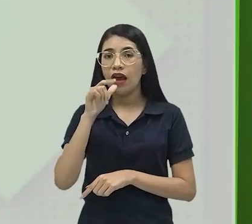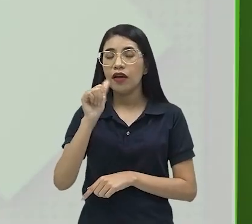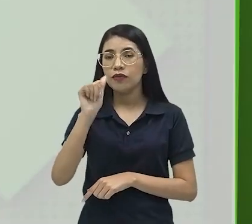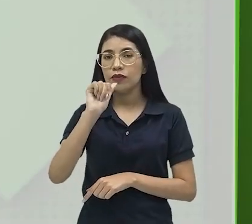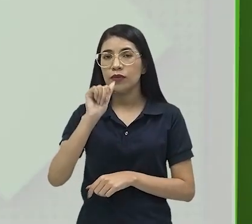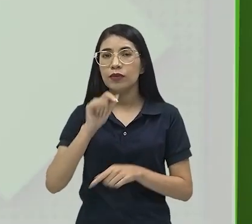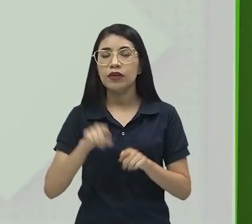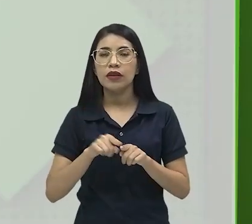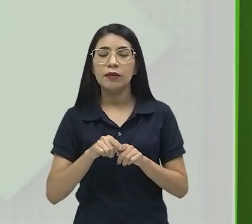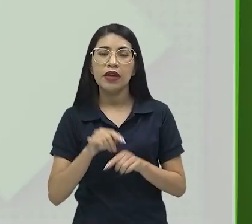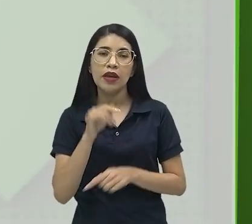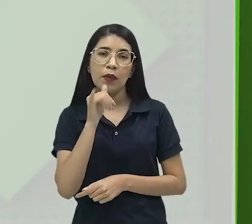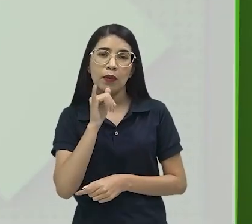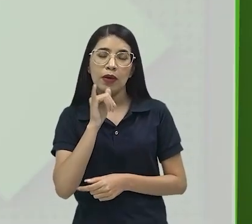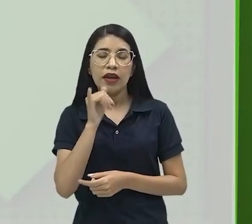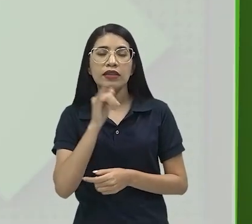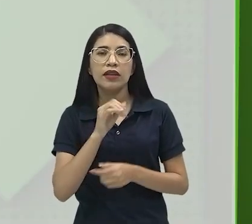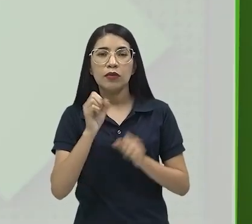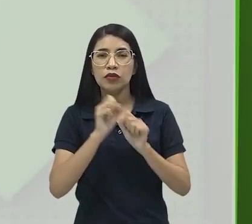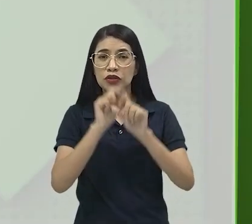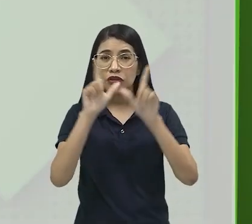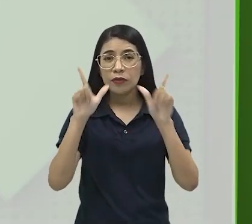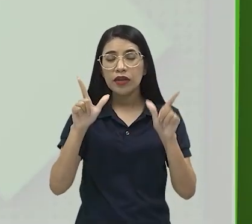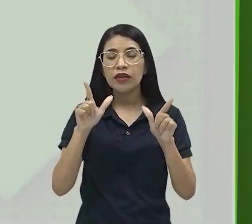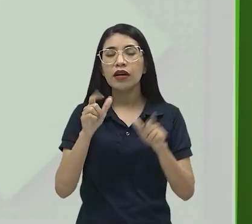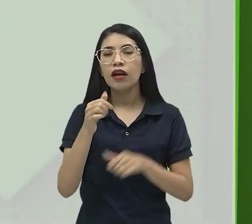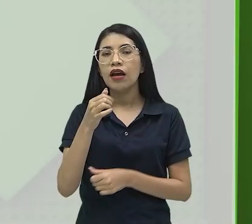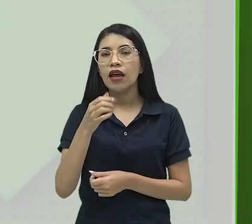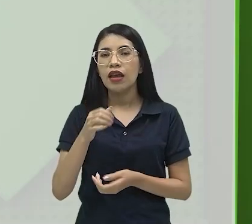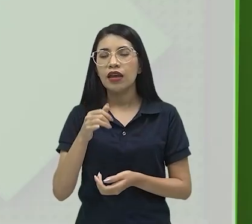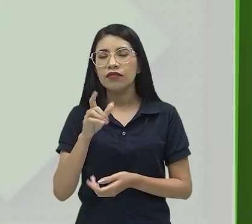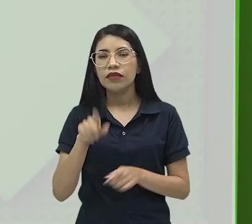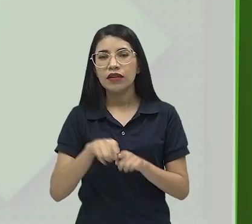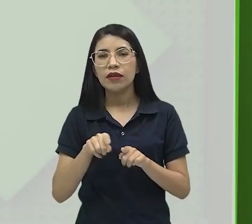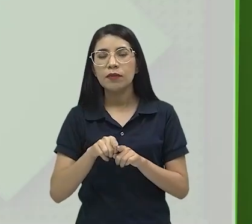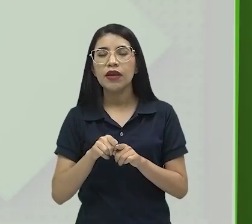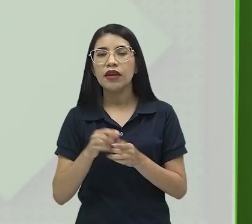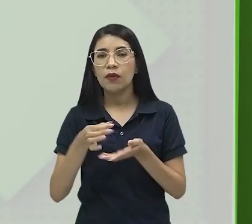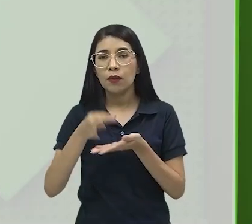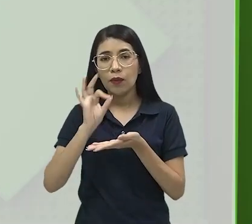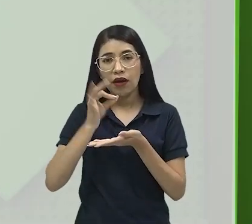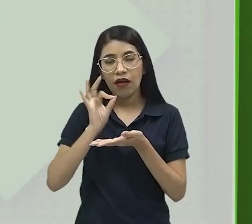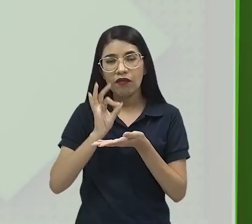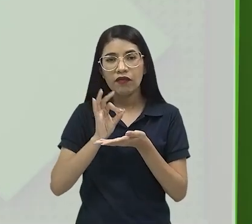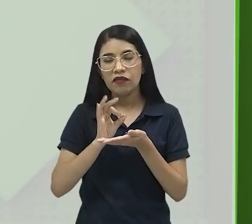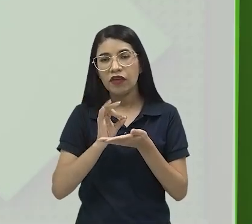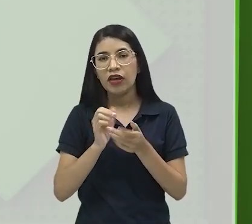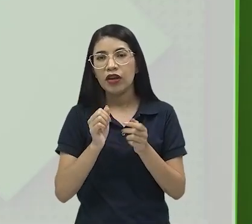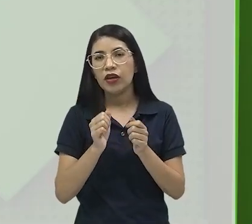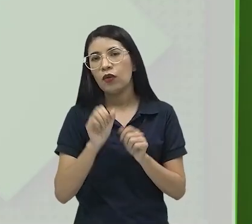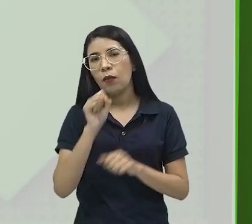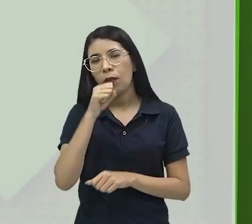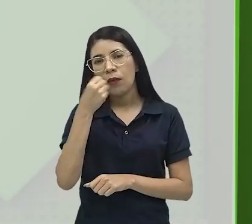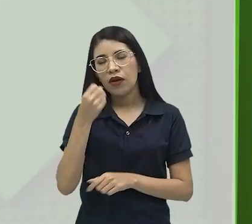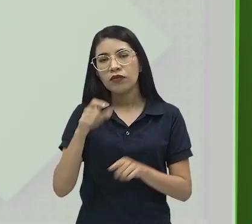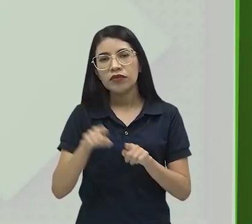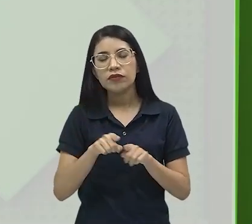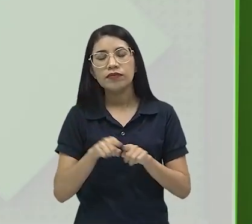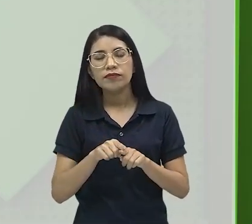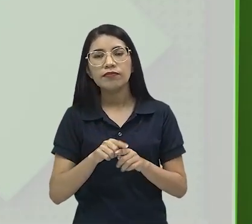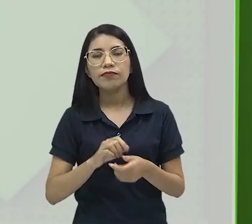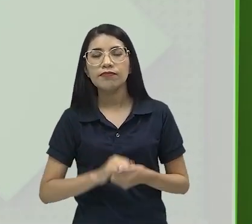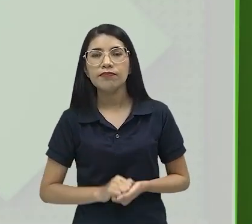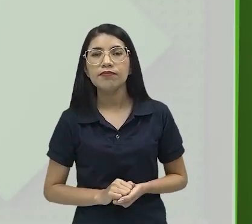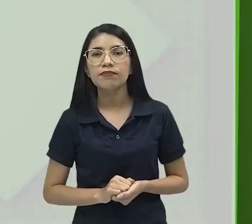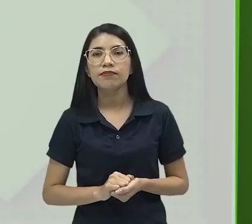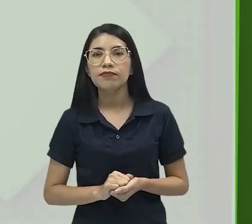da manhã, né, com pão, o café, né, como um líquido que se toma, né, no